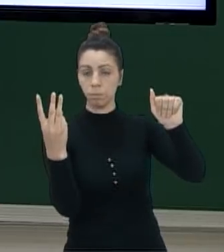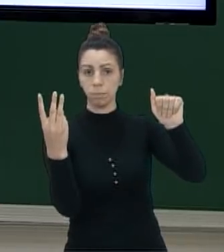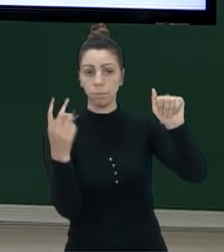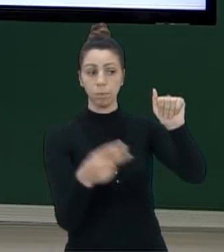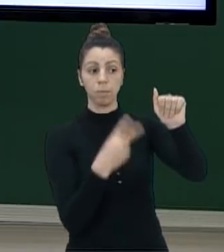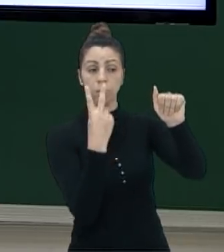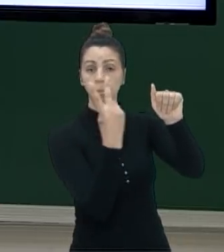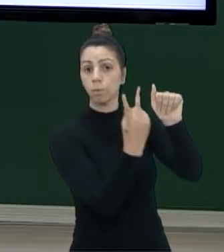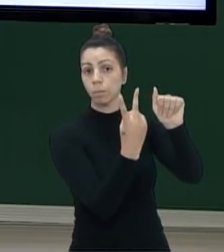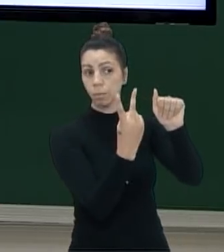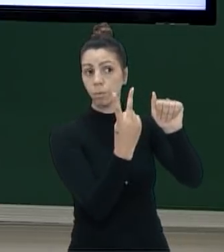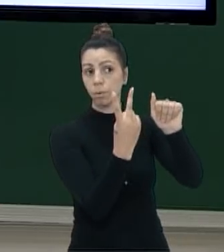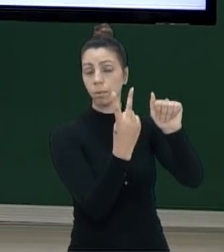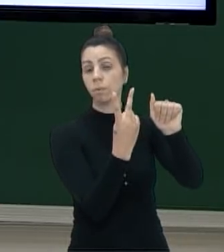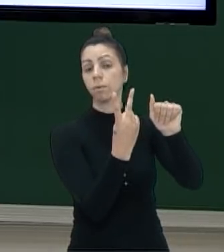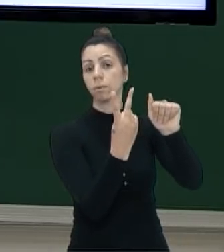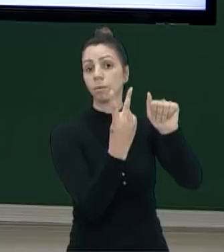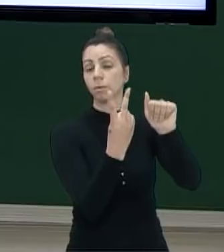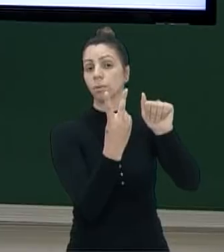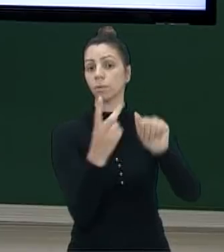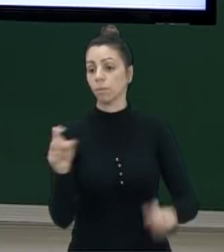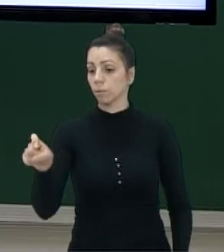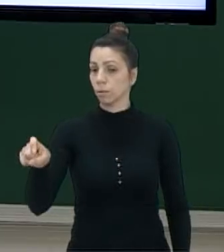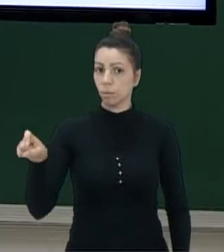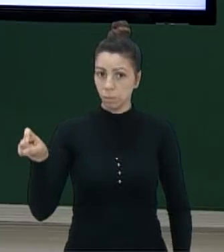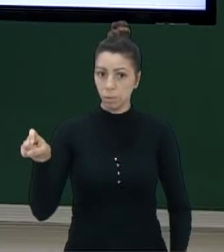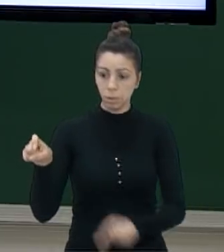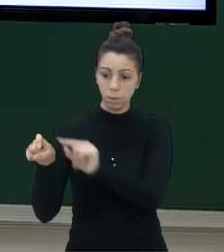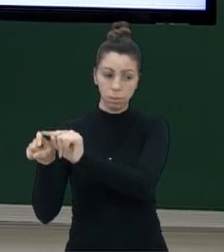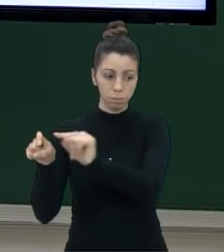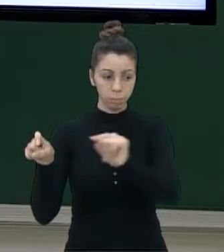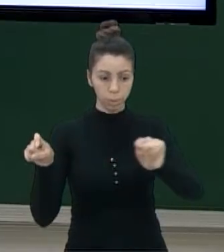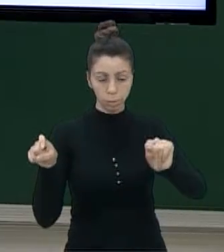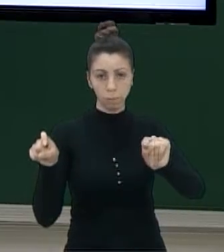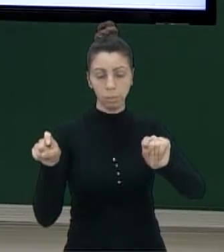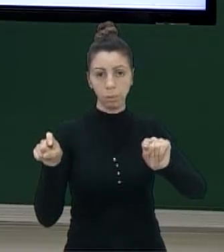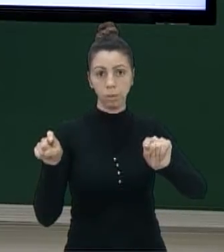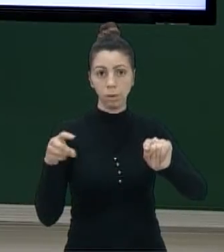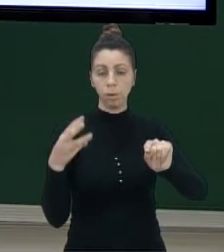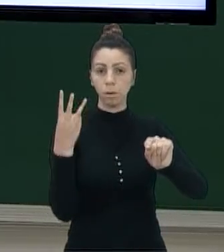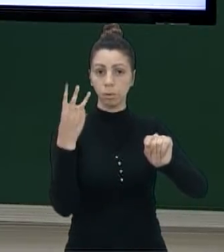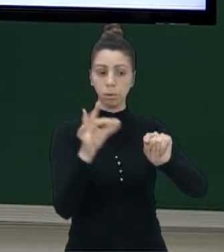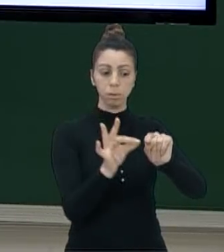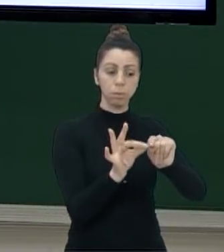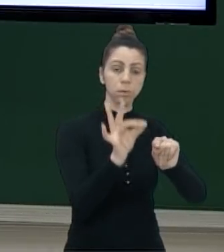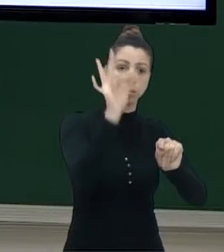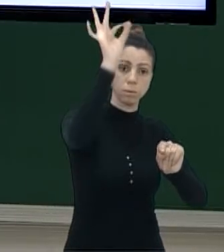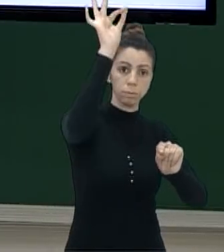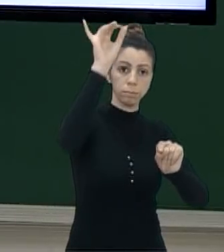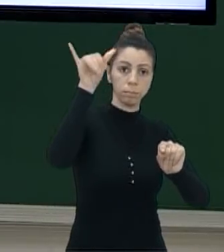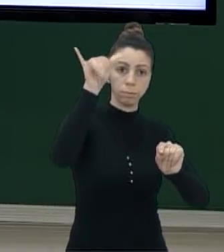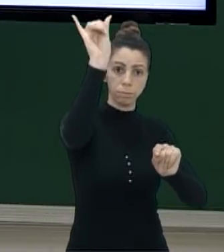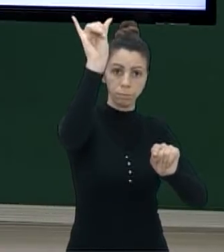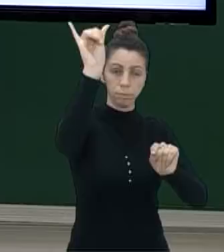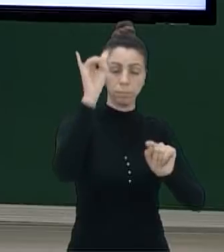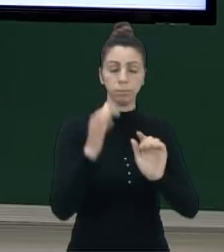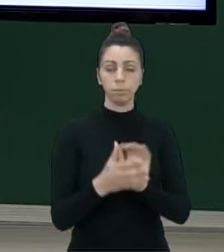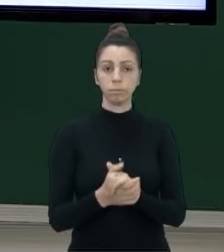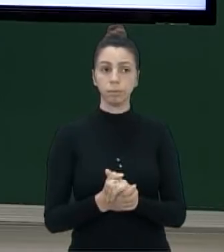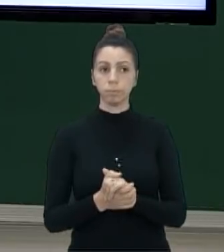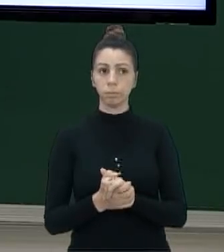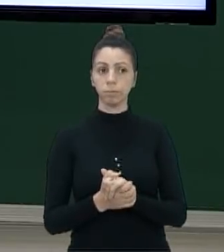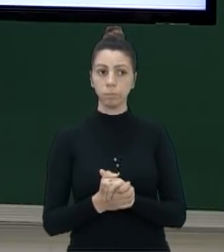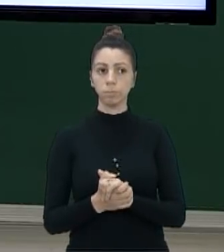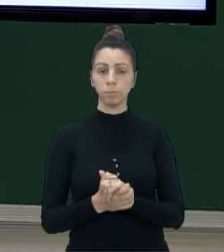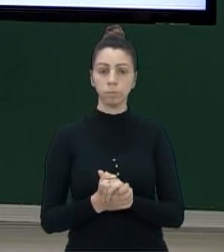o 2 está na coordenada X e o 3 na coordenada Y. Olhando